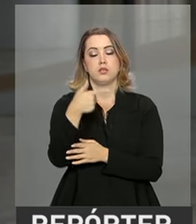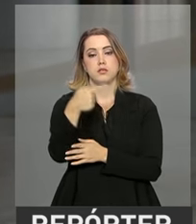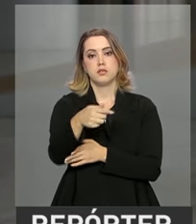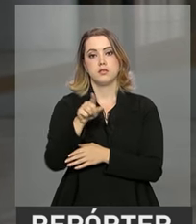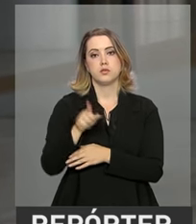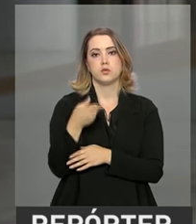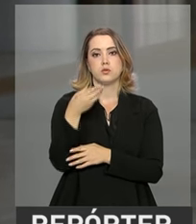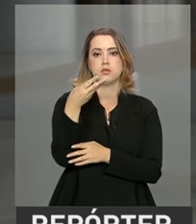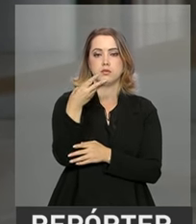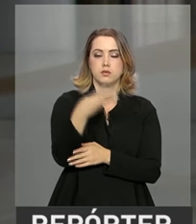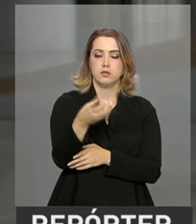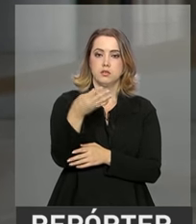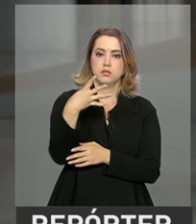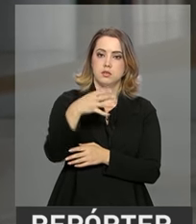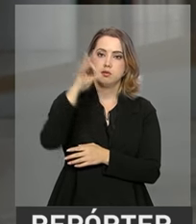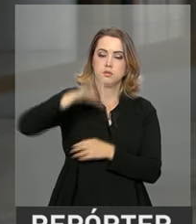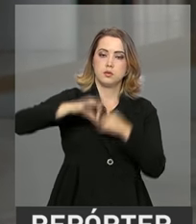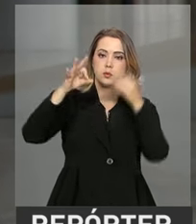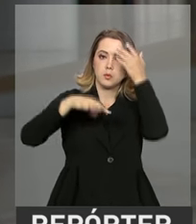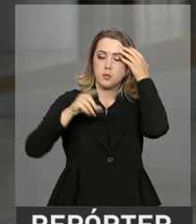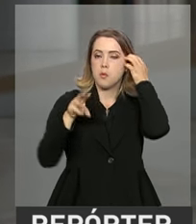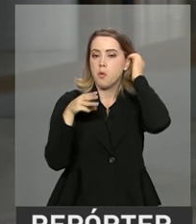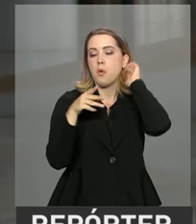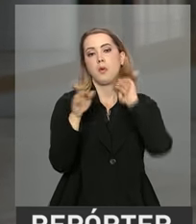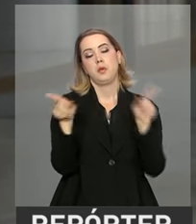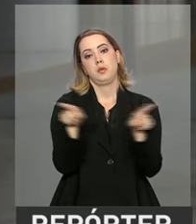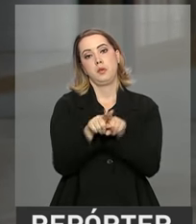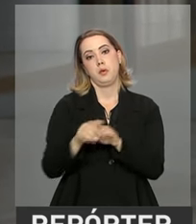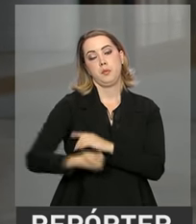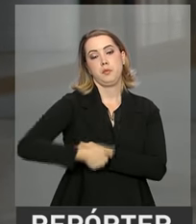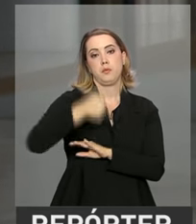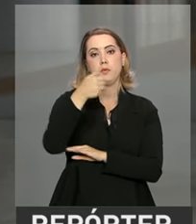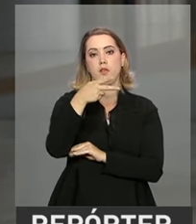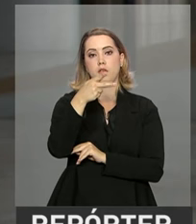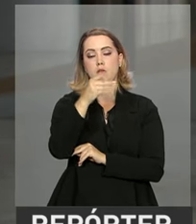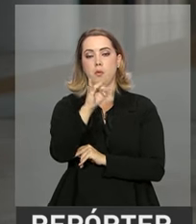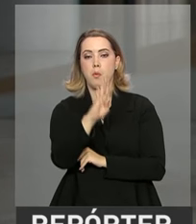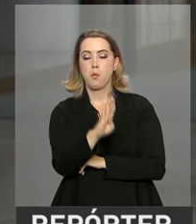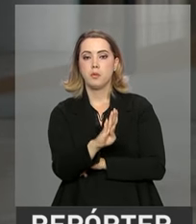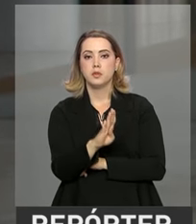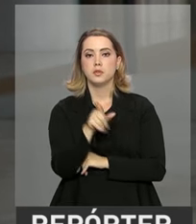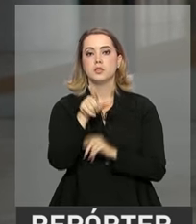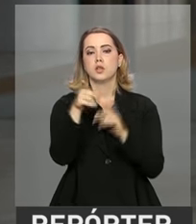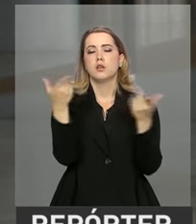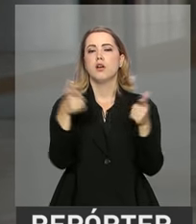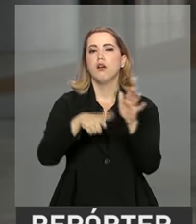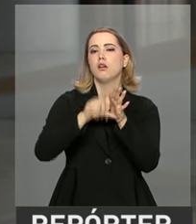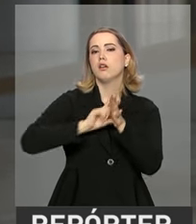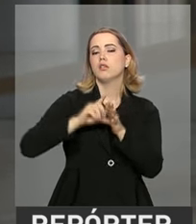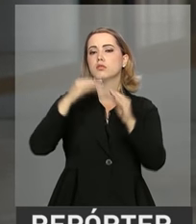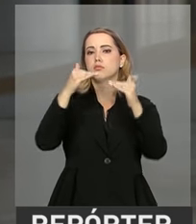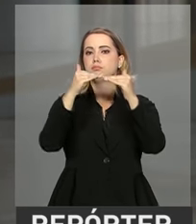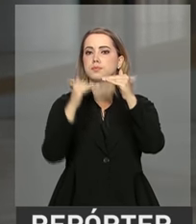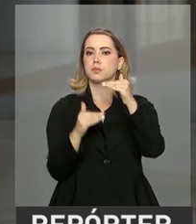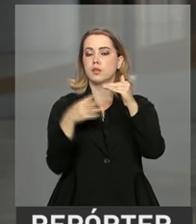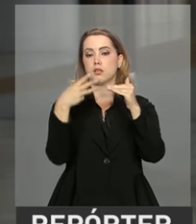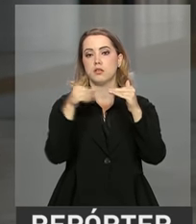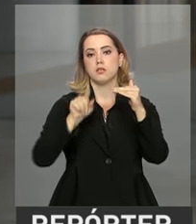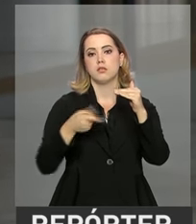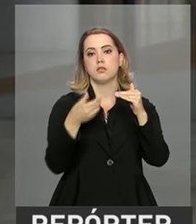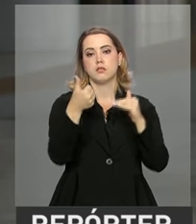7,34%. Melhora também para o produto interno bruto. Antes era esperada uma queda de 3,5%. 3,18% no